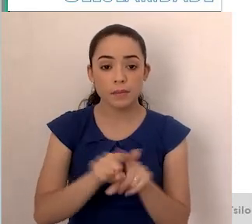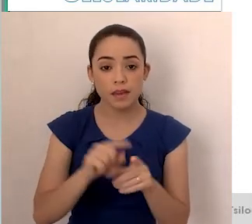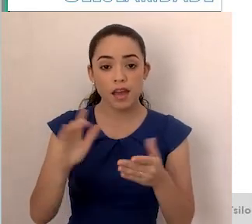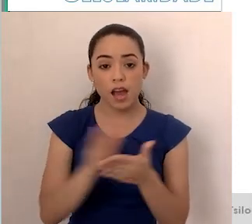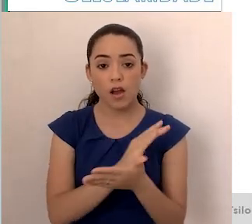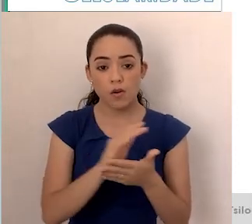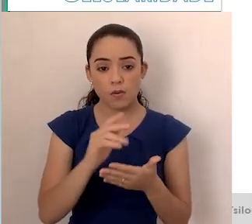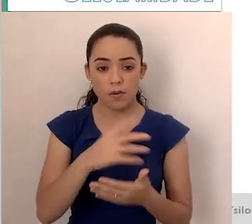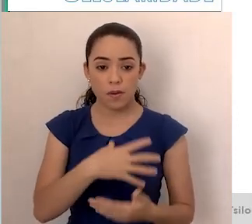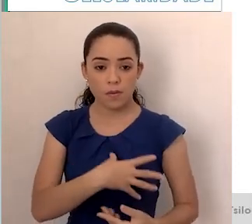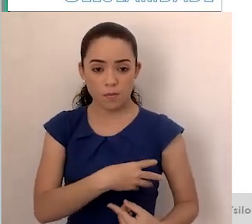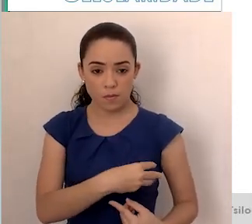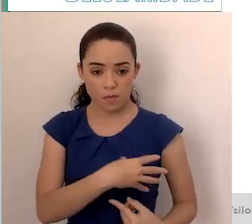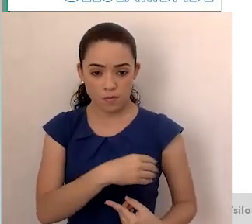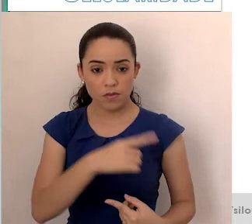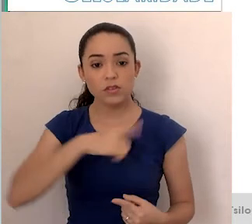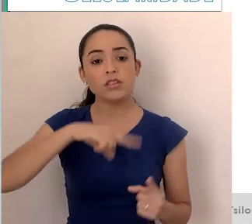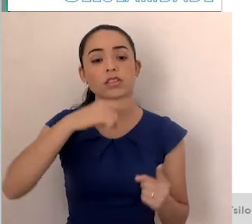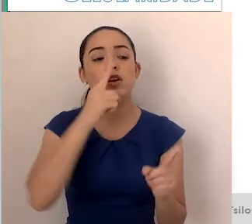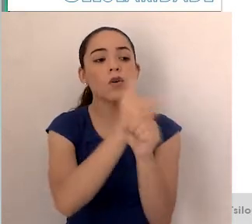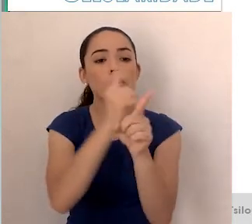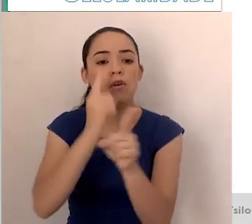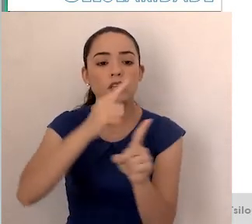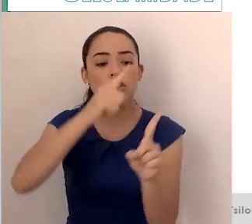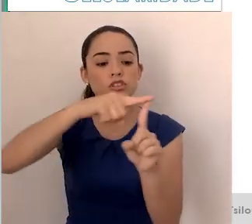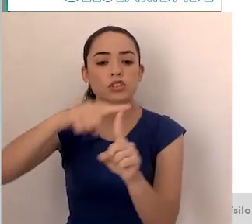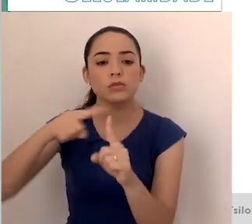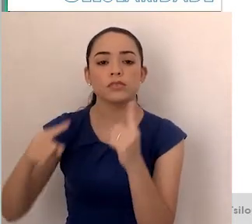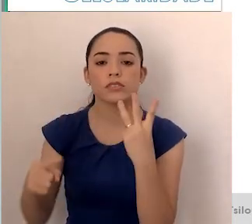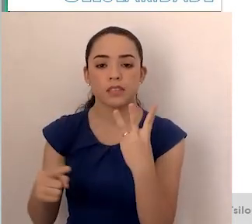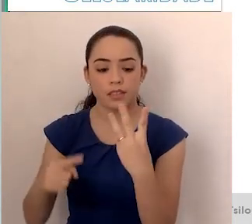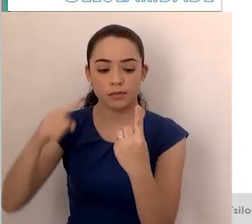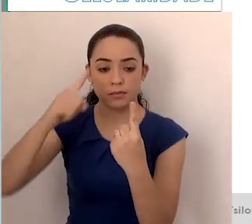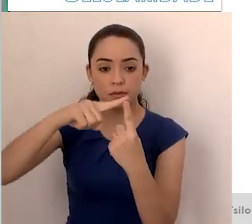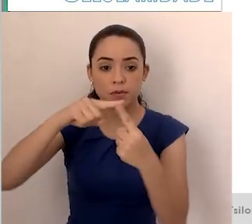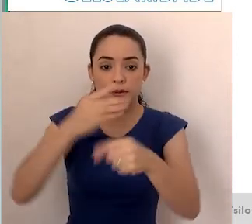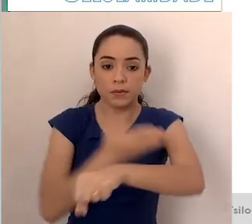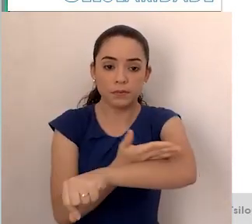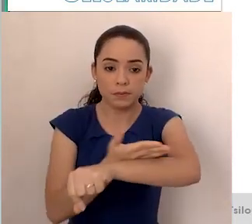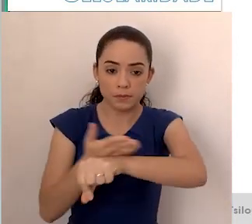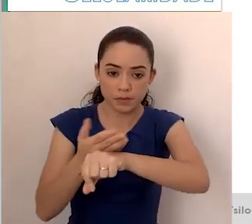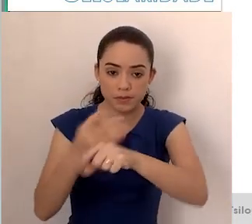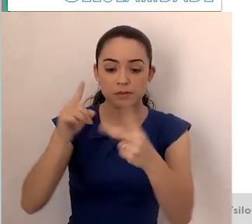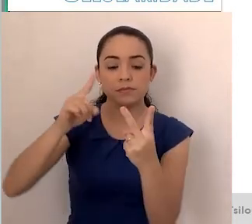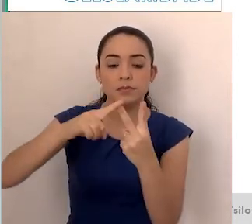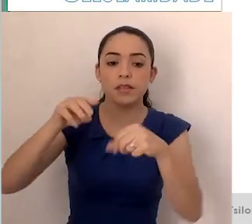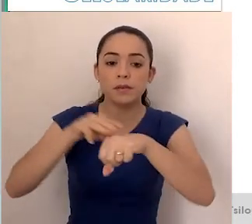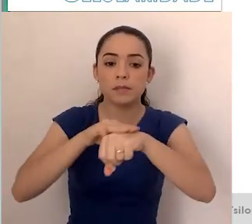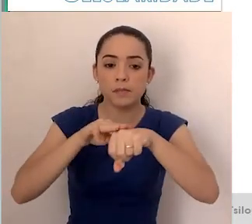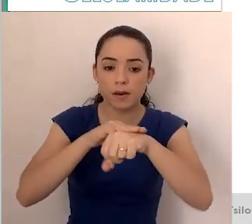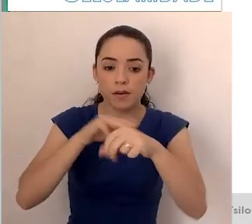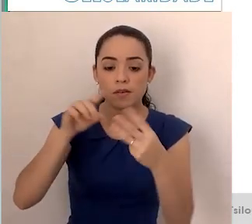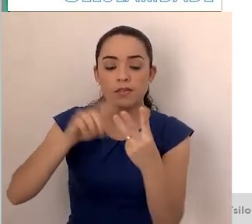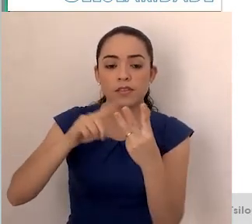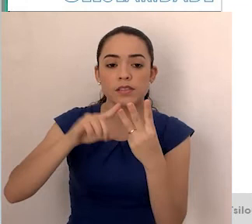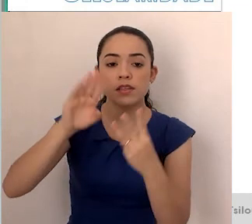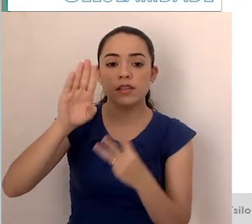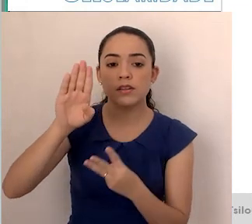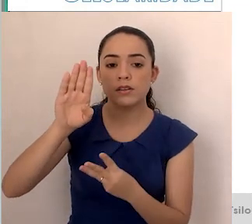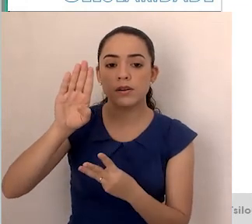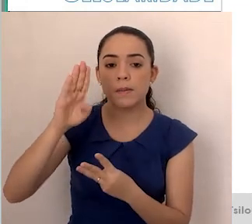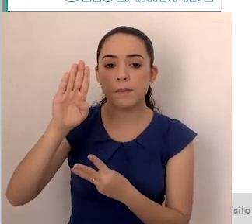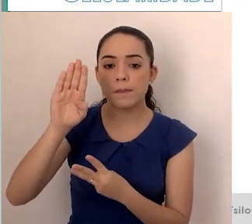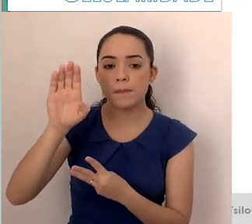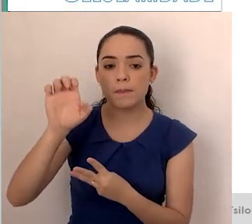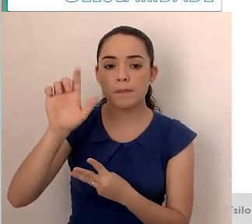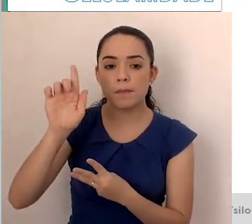Em mamíferos, observam-se 3 tipos de tecido adiposos: o branco, o marrom e o bege, que em inglês